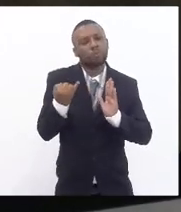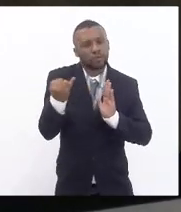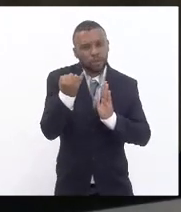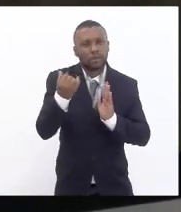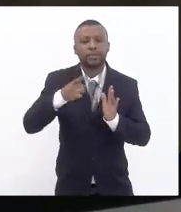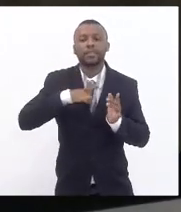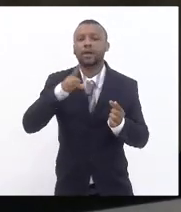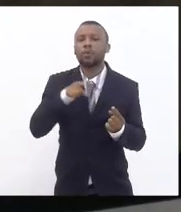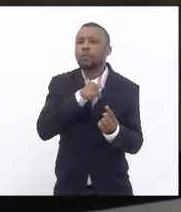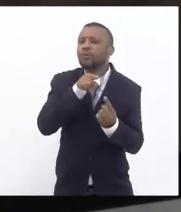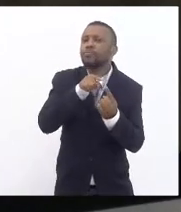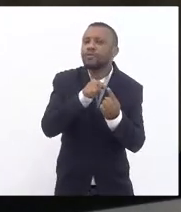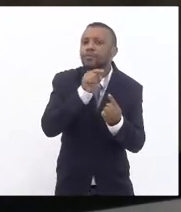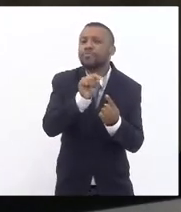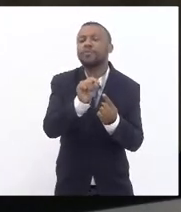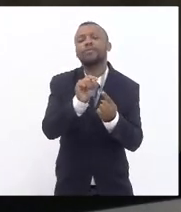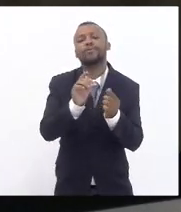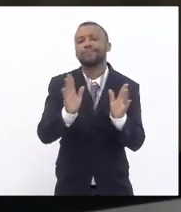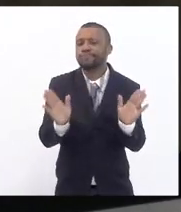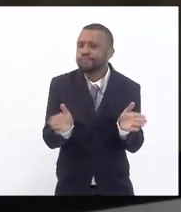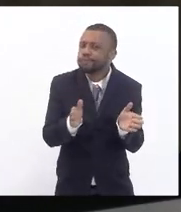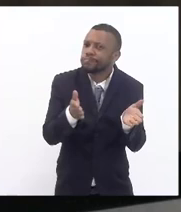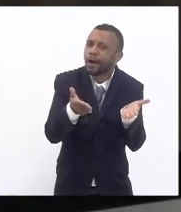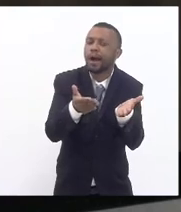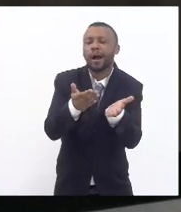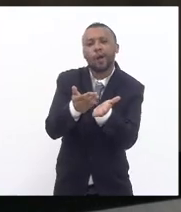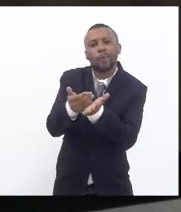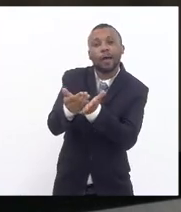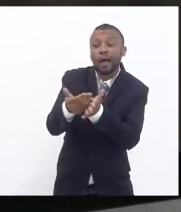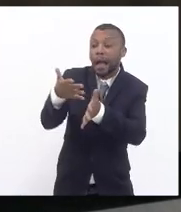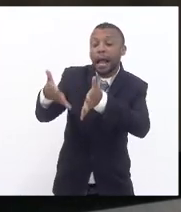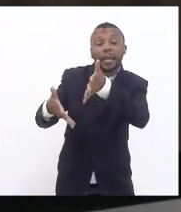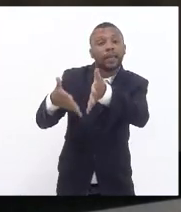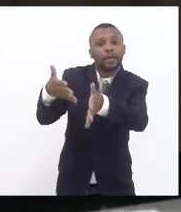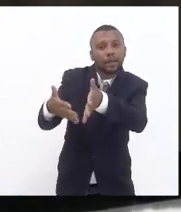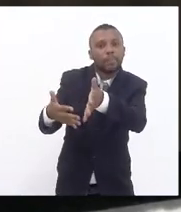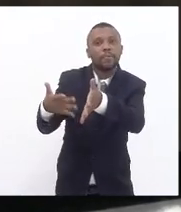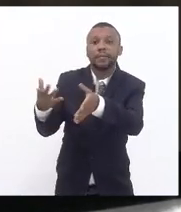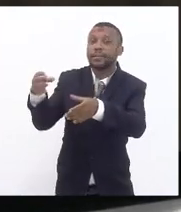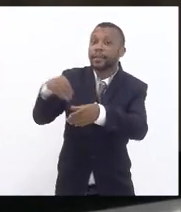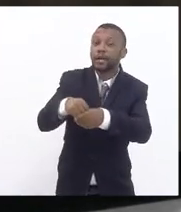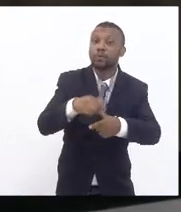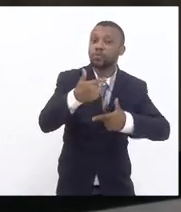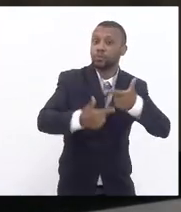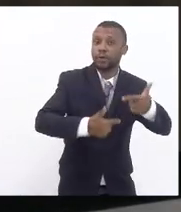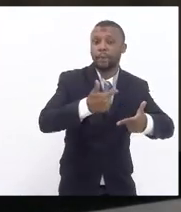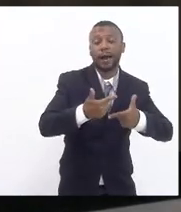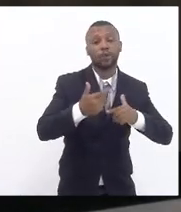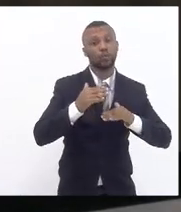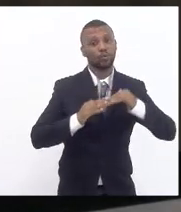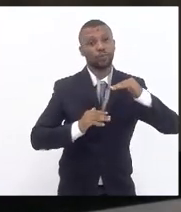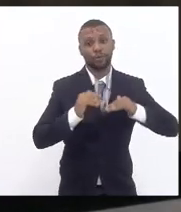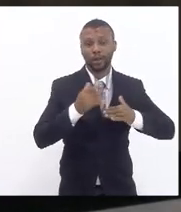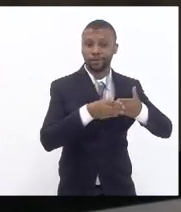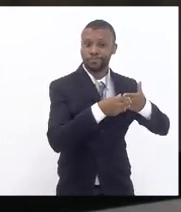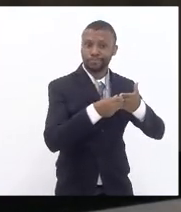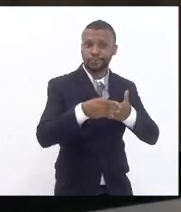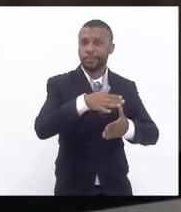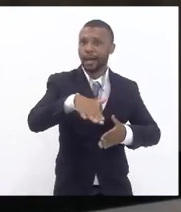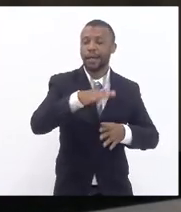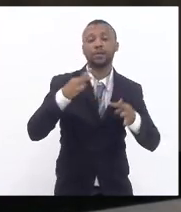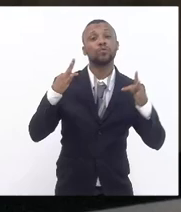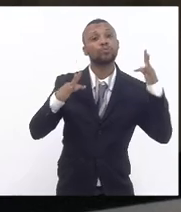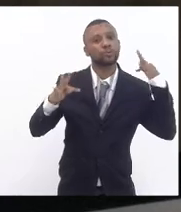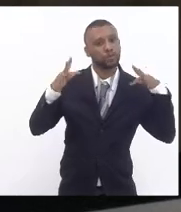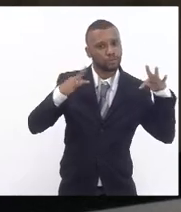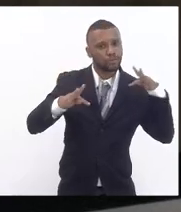busca introduzir a língua brasileira de sinais na atividade dos profissionais que atuam no setor de turismo no Rio de